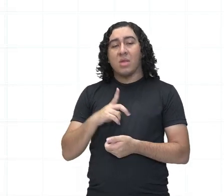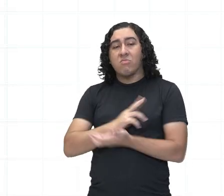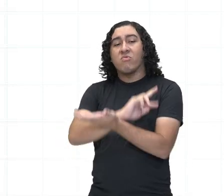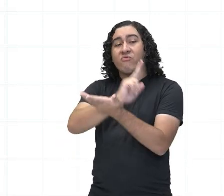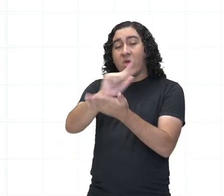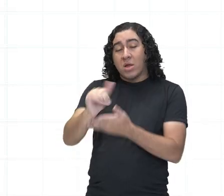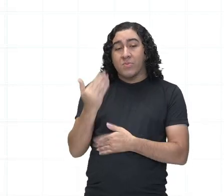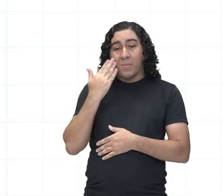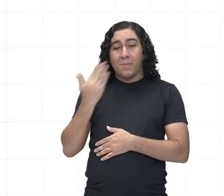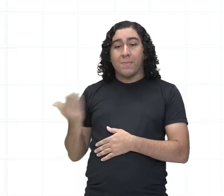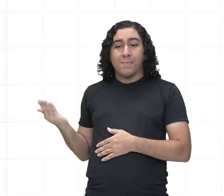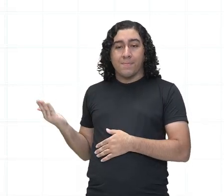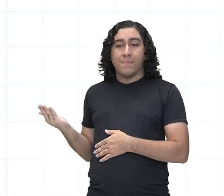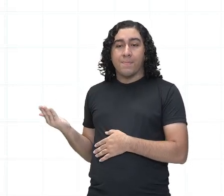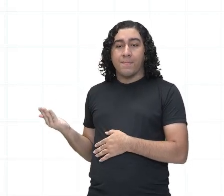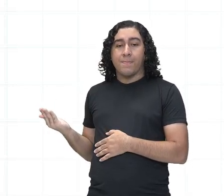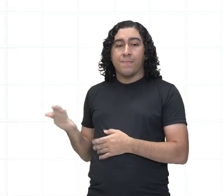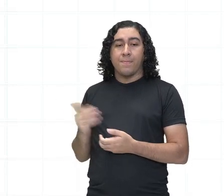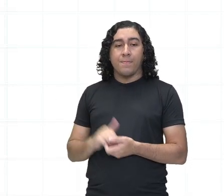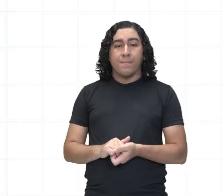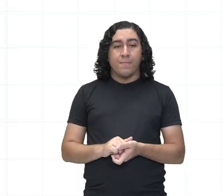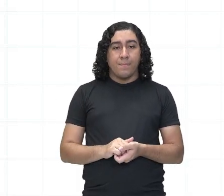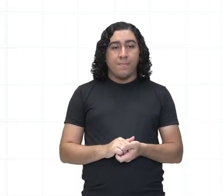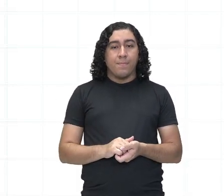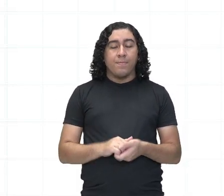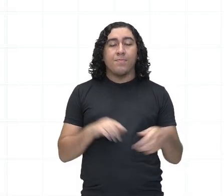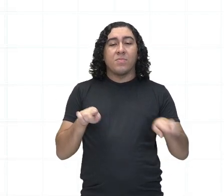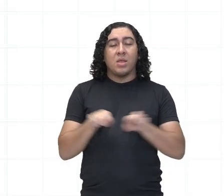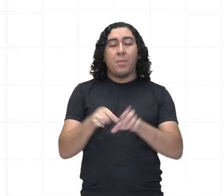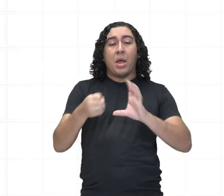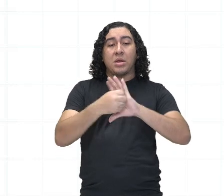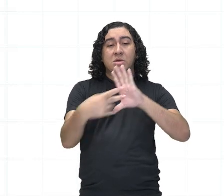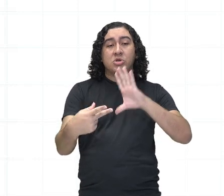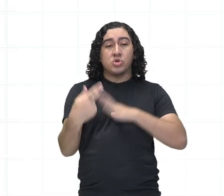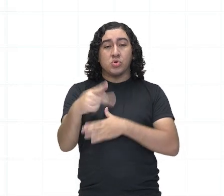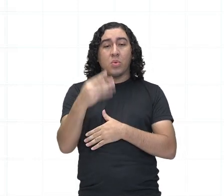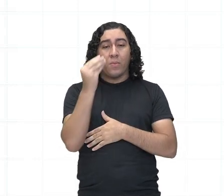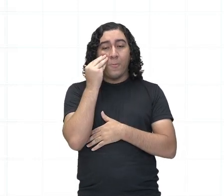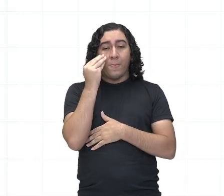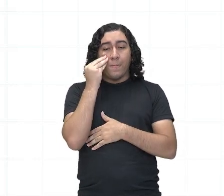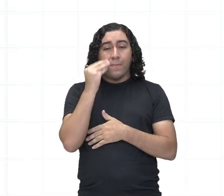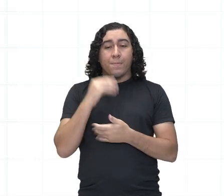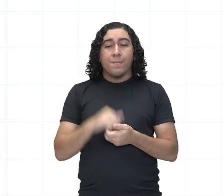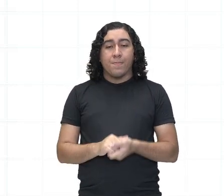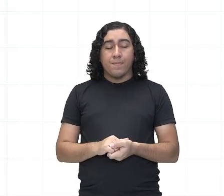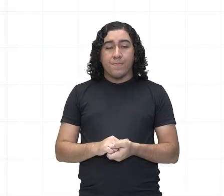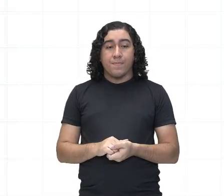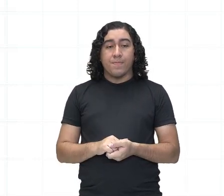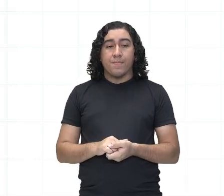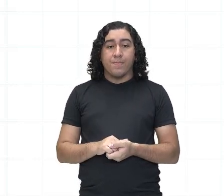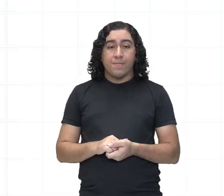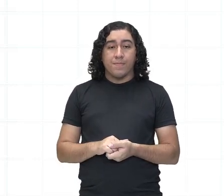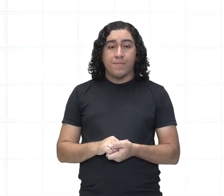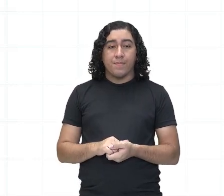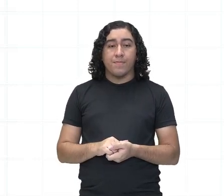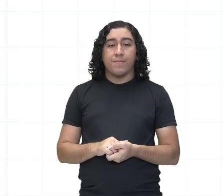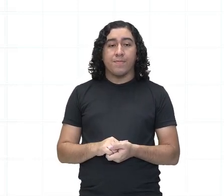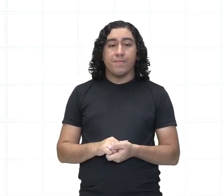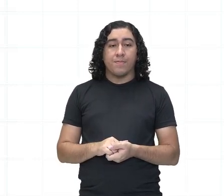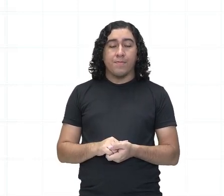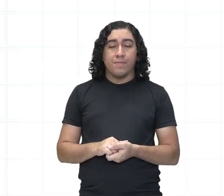sequoias e ciprestes. Vejam aí como é que é a característica, né, dessas plantas. Né? Elas